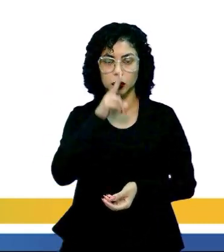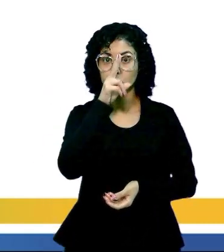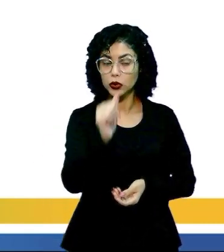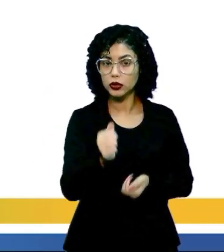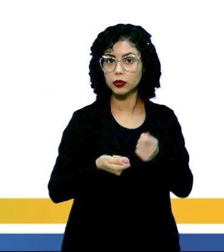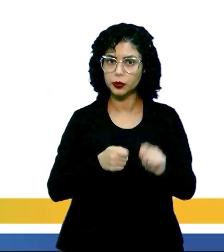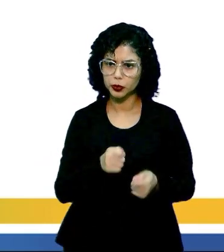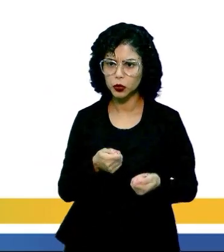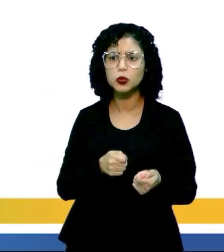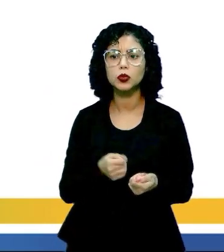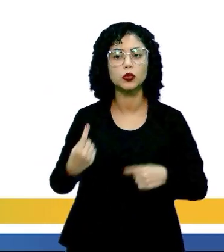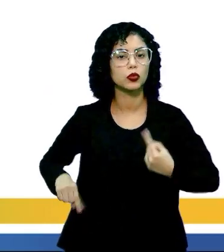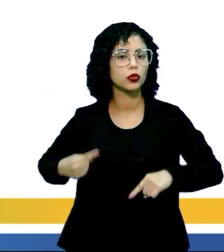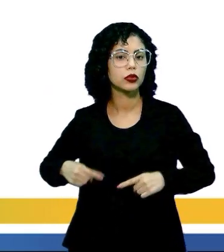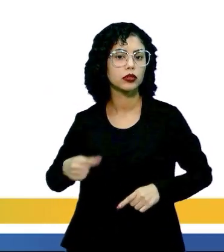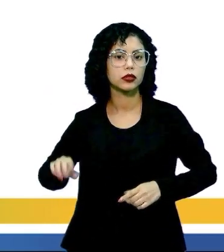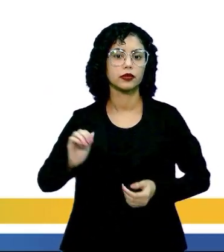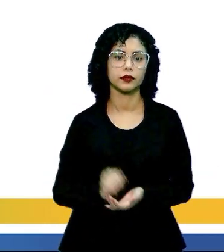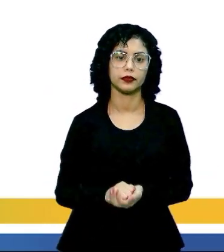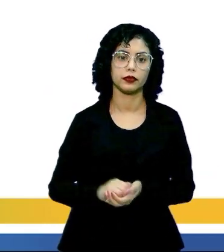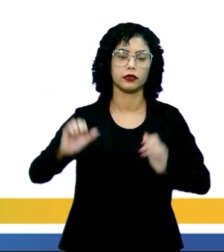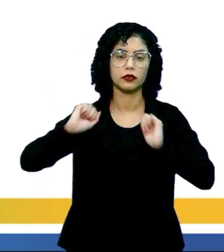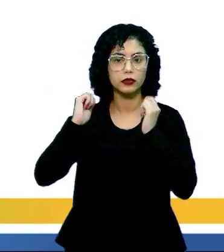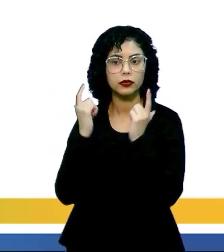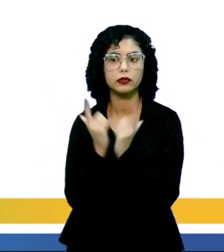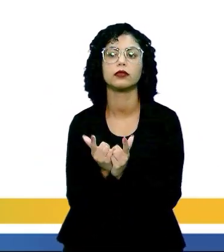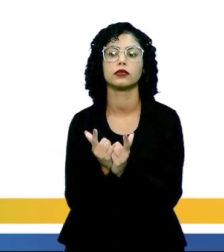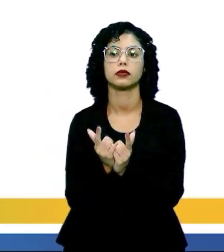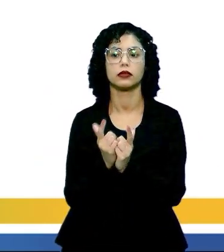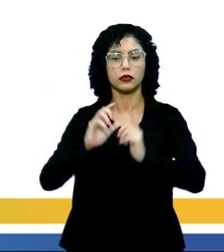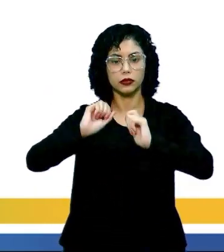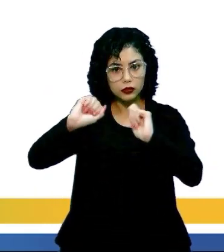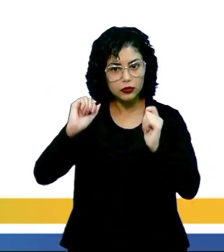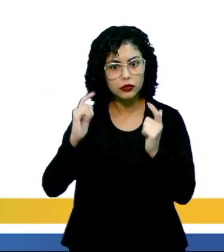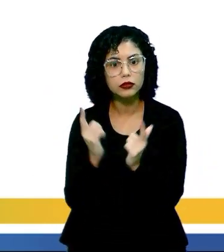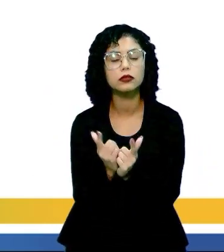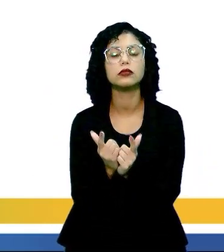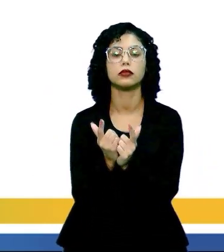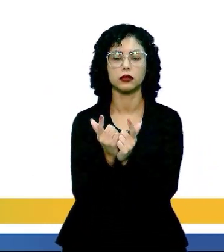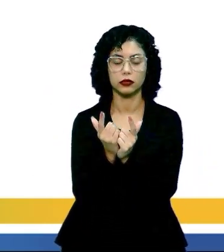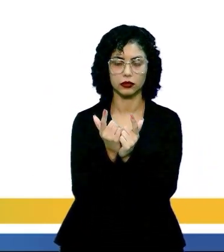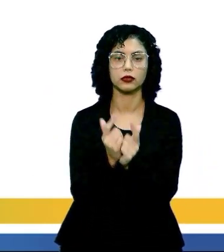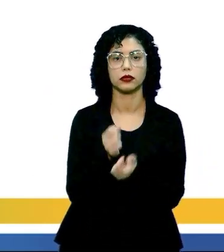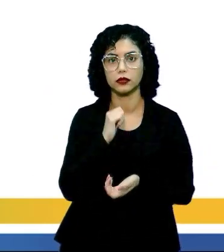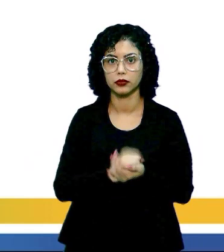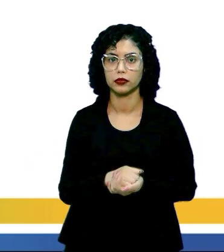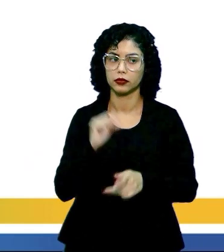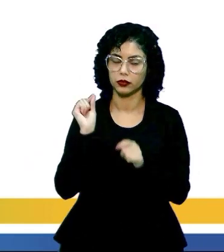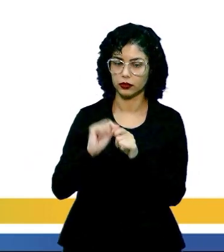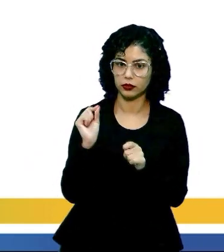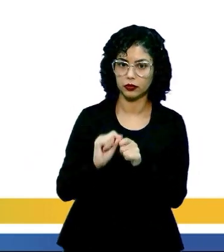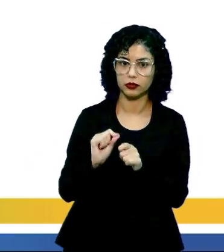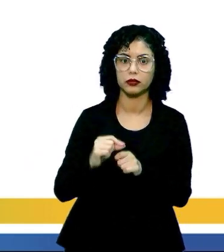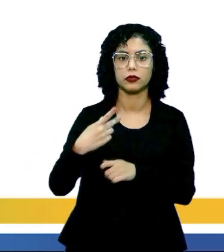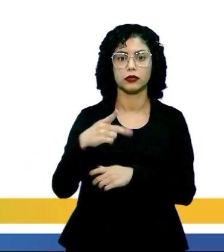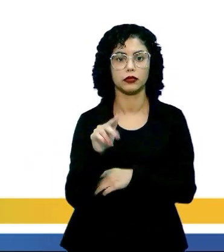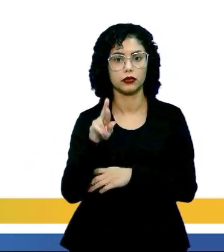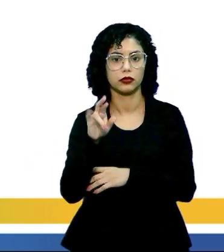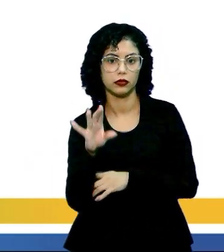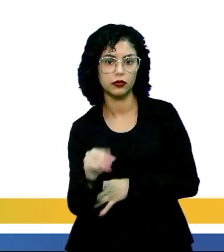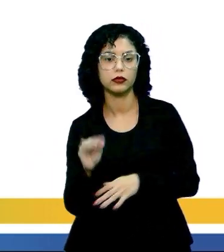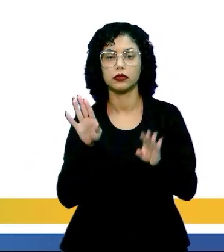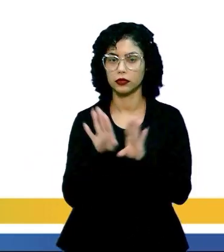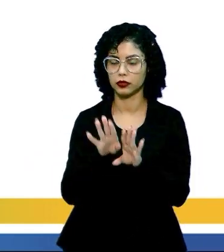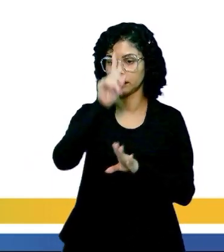poder político através das assembleias. Essas assembleias, né, eram feitas entre plebeus